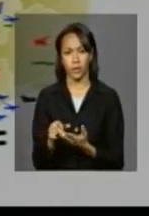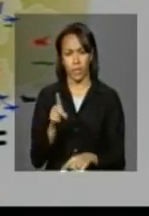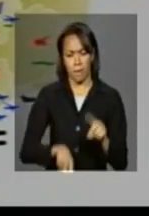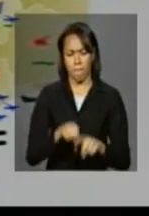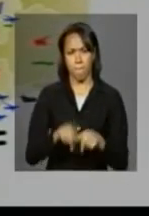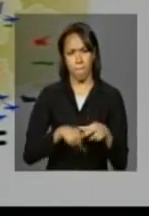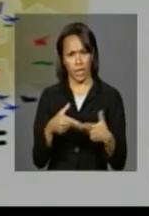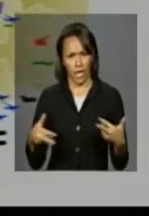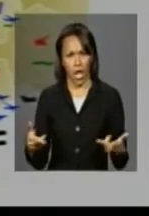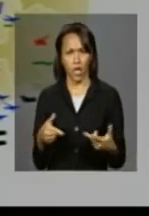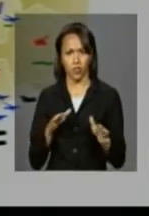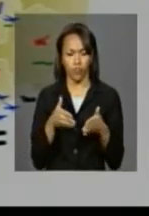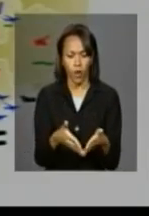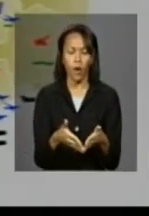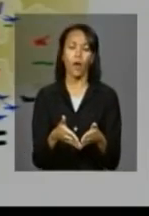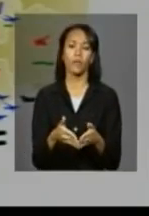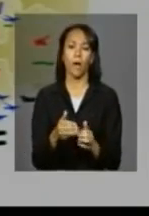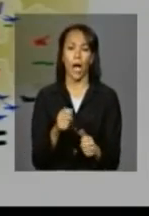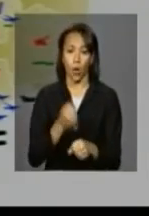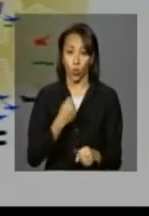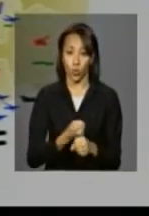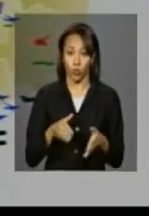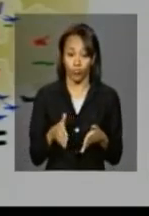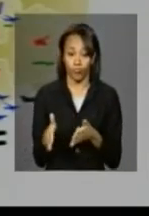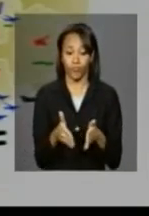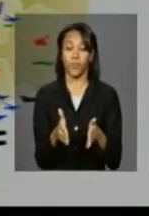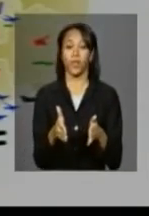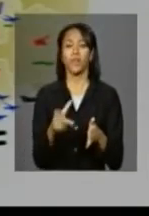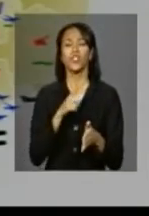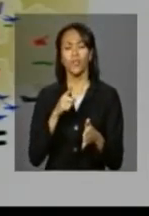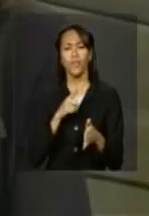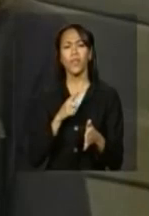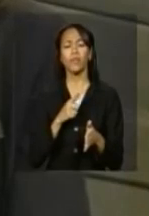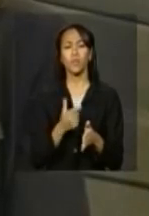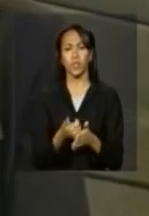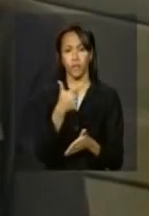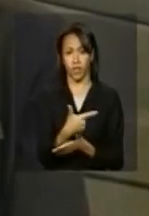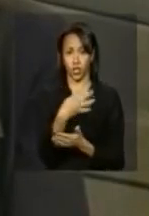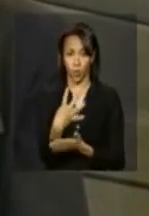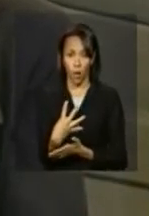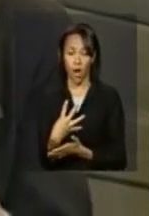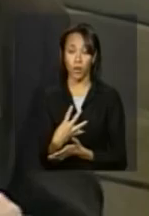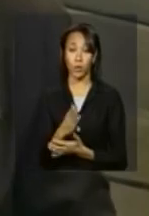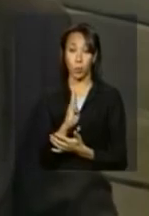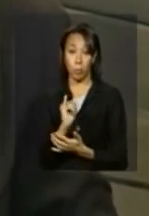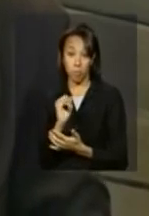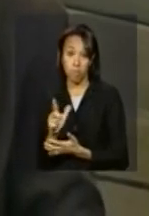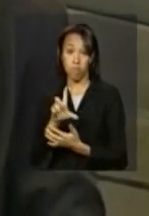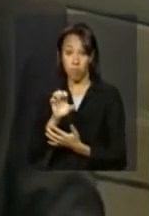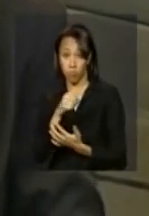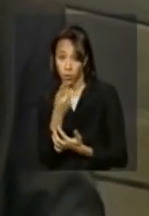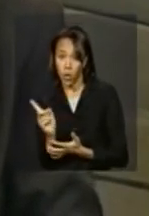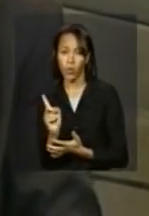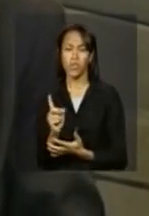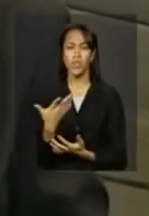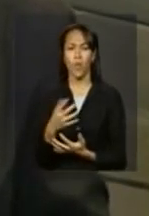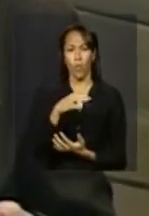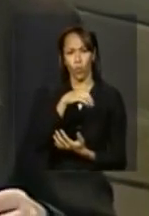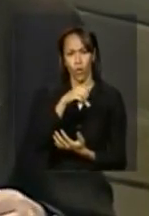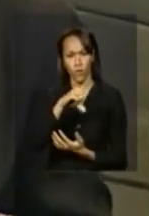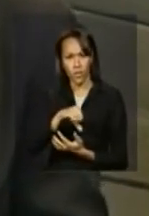equipamentos para estradas vicinais, nós tivemos 24,4 bilhões. São